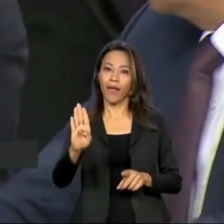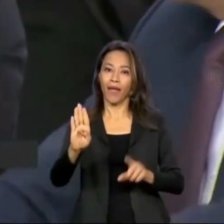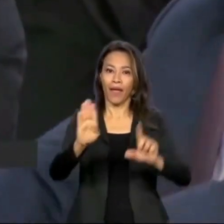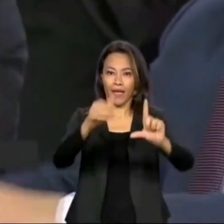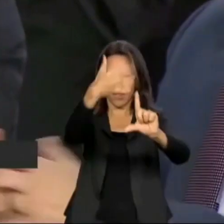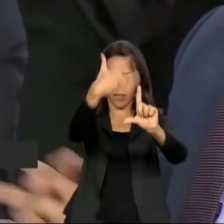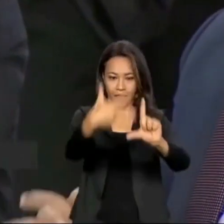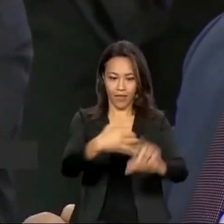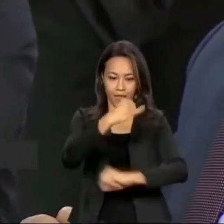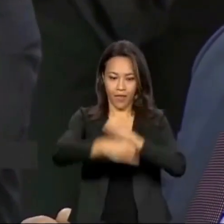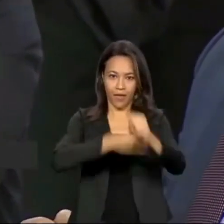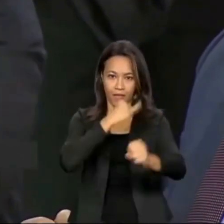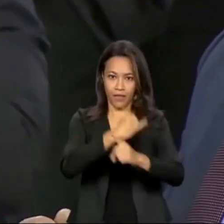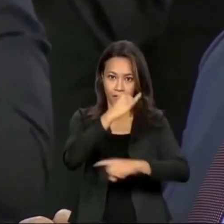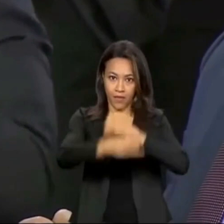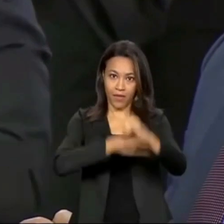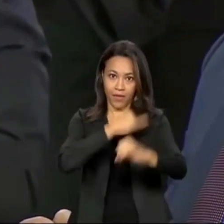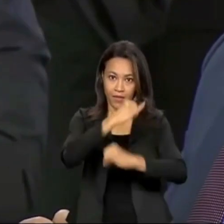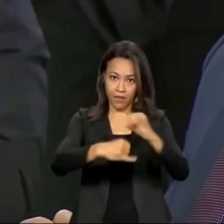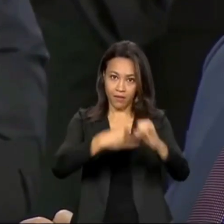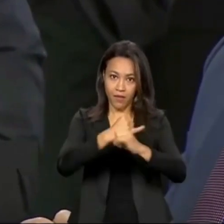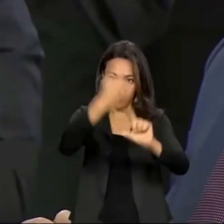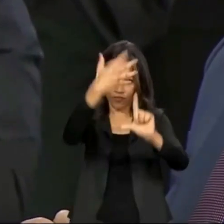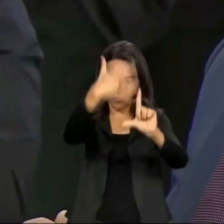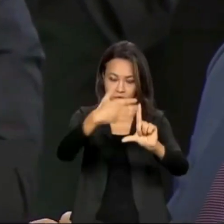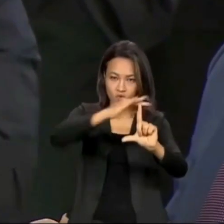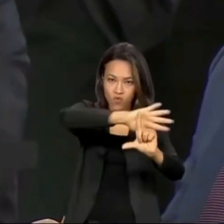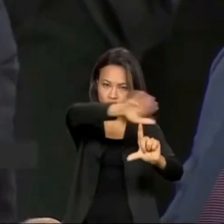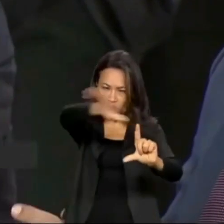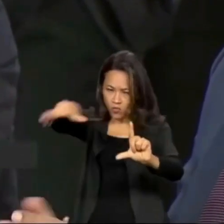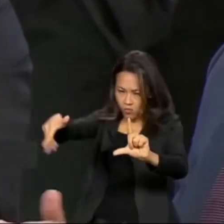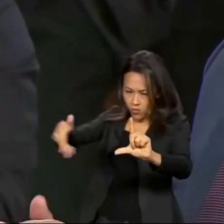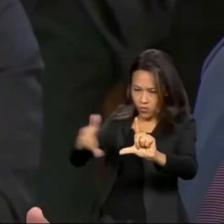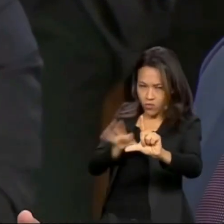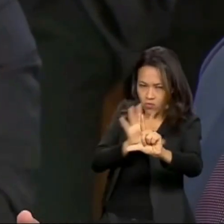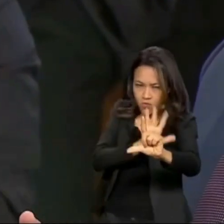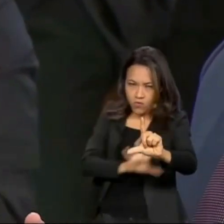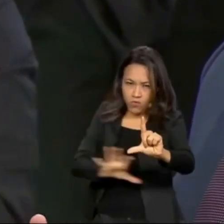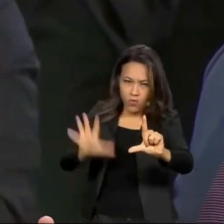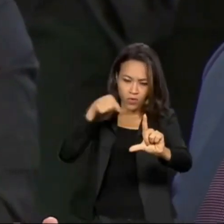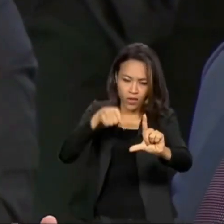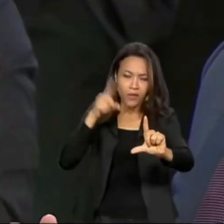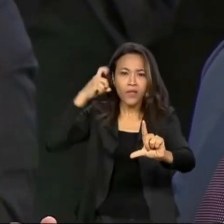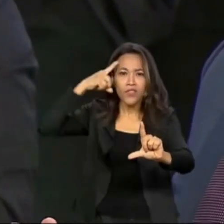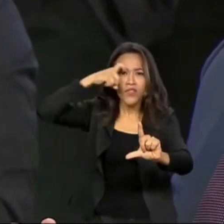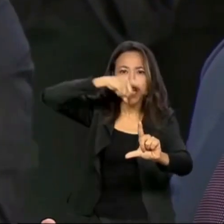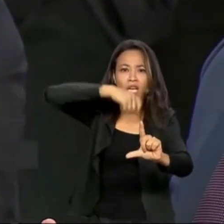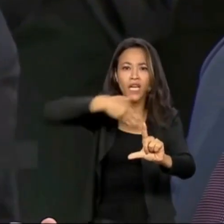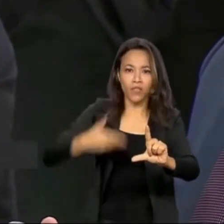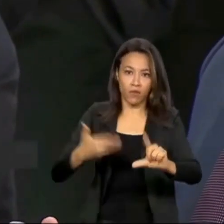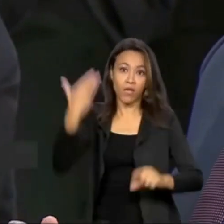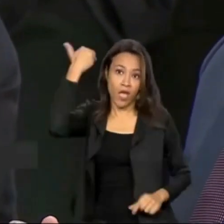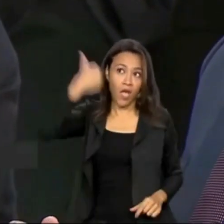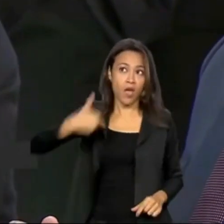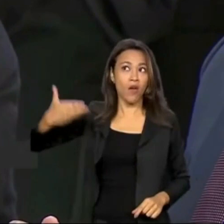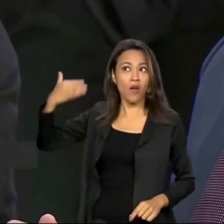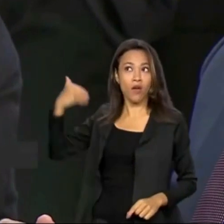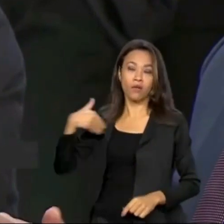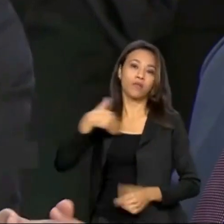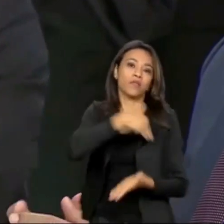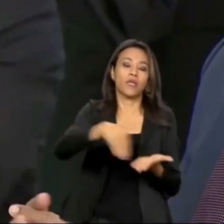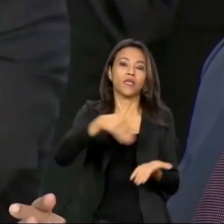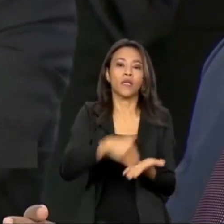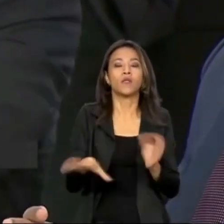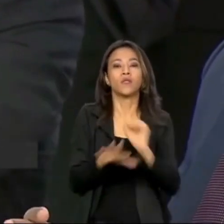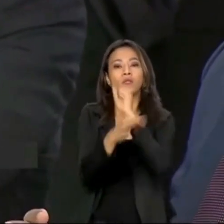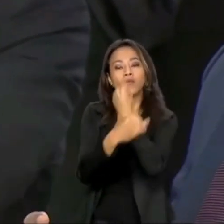mais difícil. Era necessário, eu atuei assim, seja como secretário de Segurança Pública de São Paulo, como ministro da